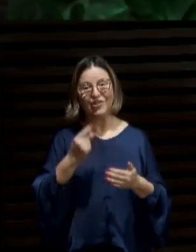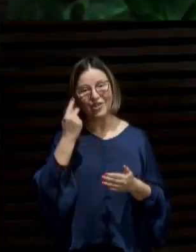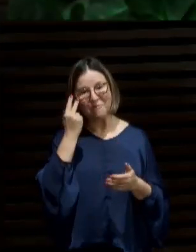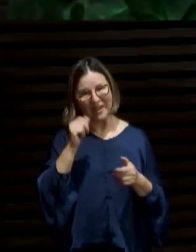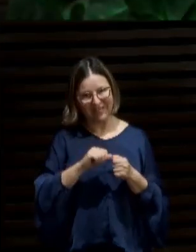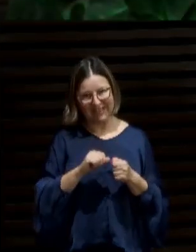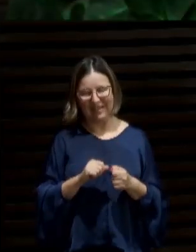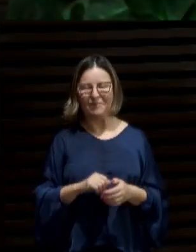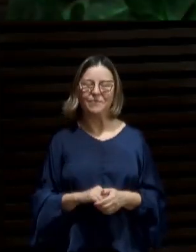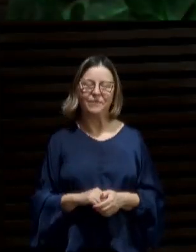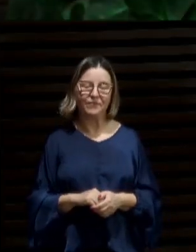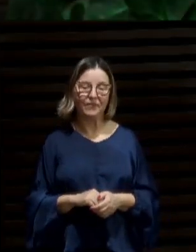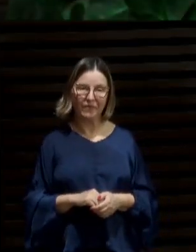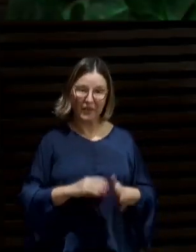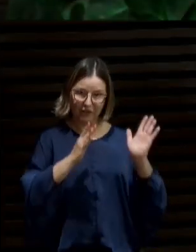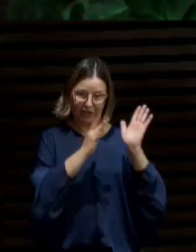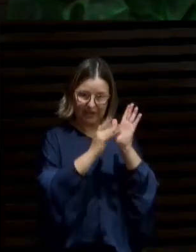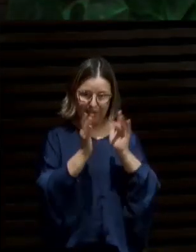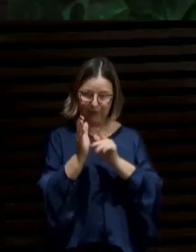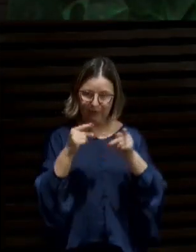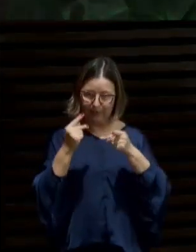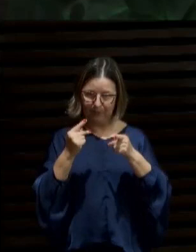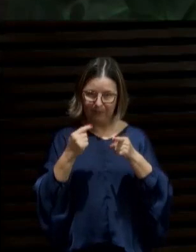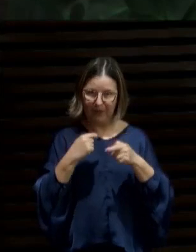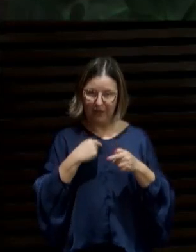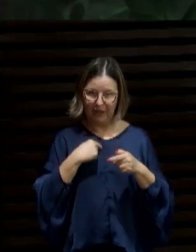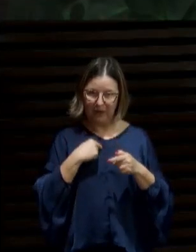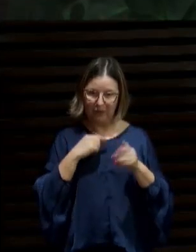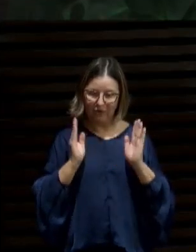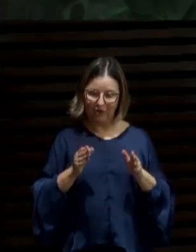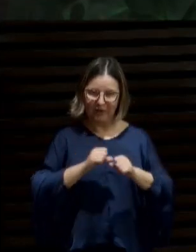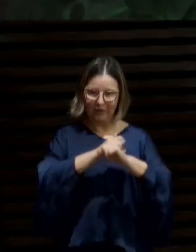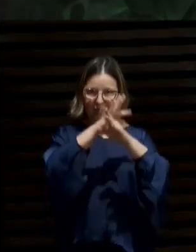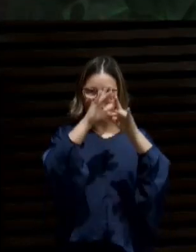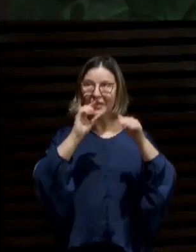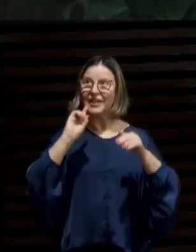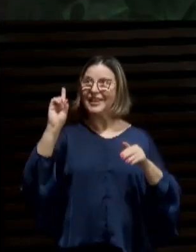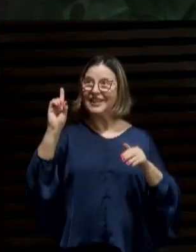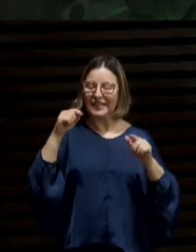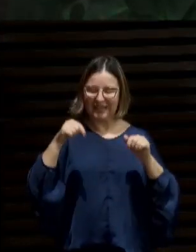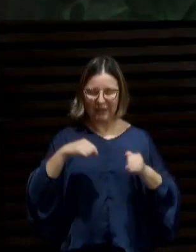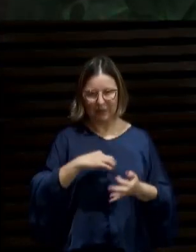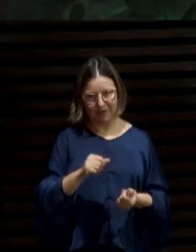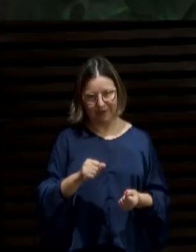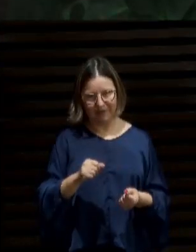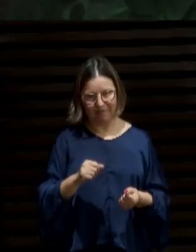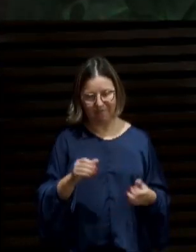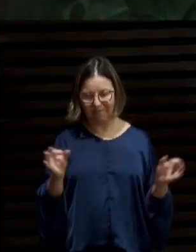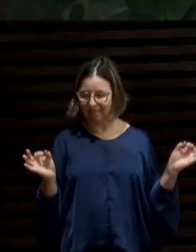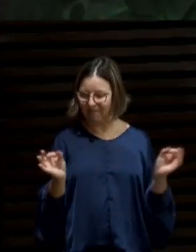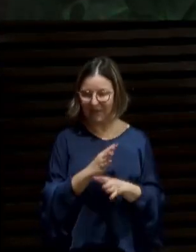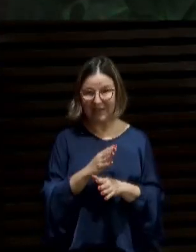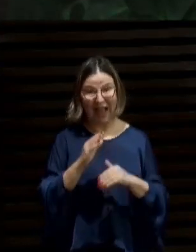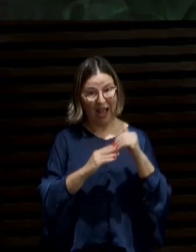Ele está dizendo assim, eu te glorifiquei na terra, consumando a obra